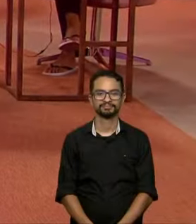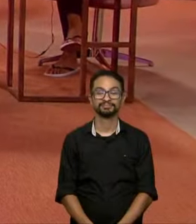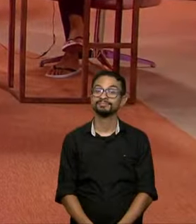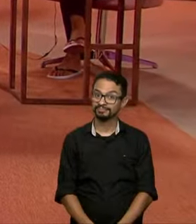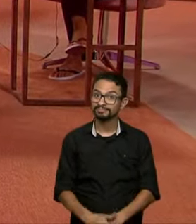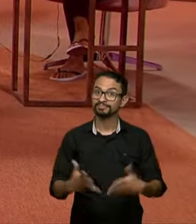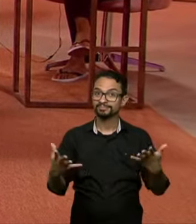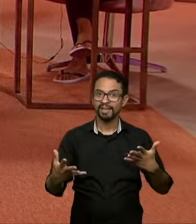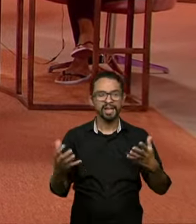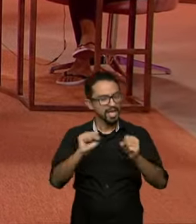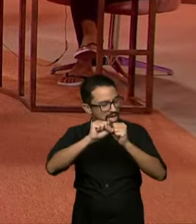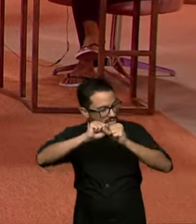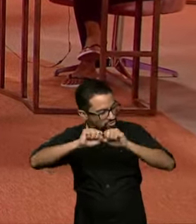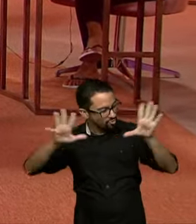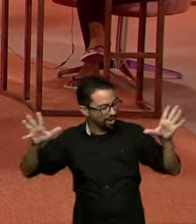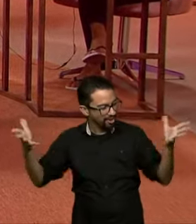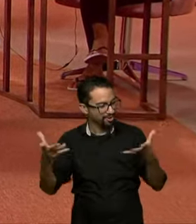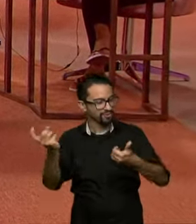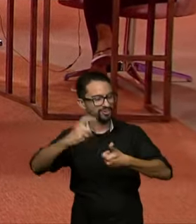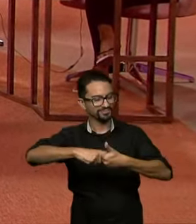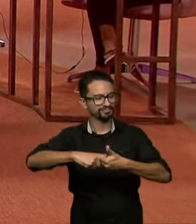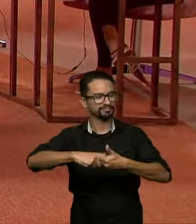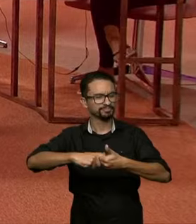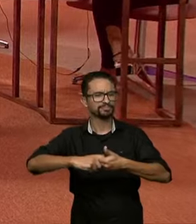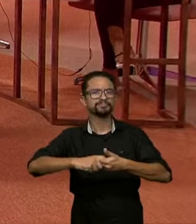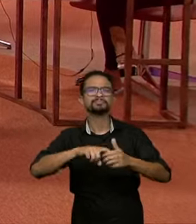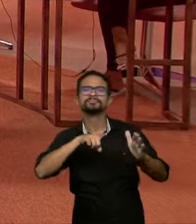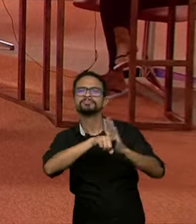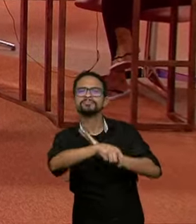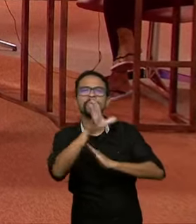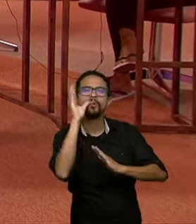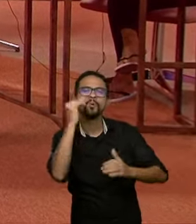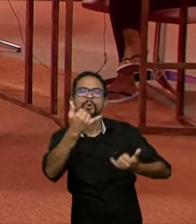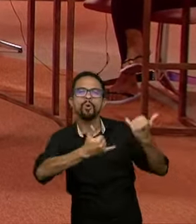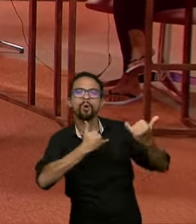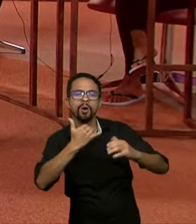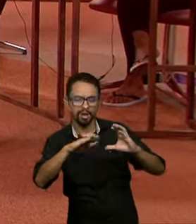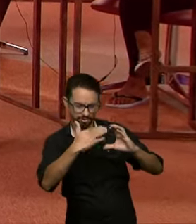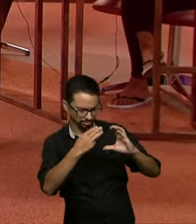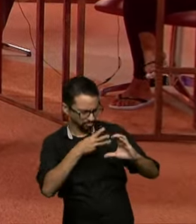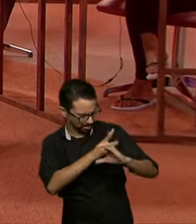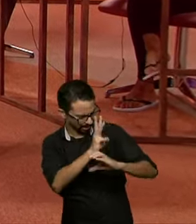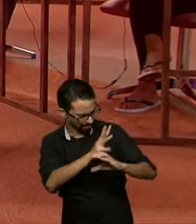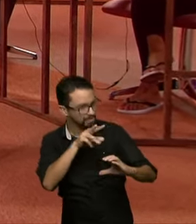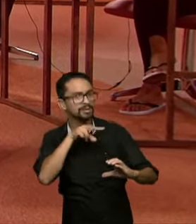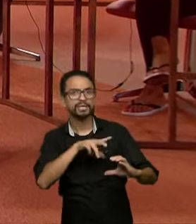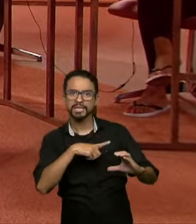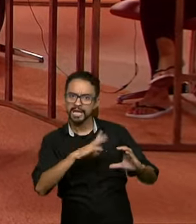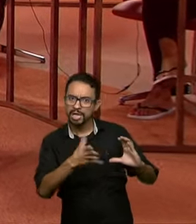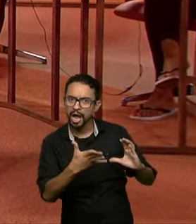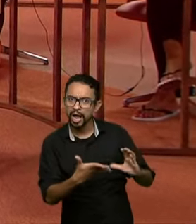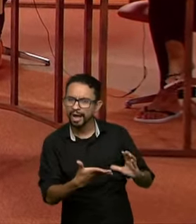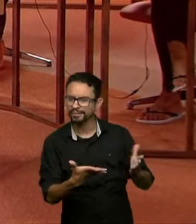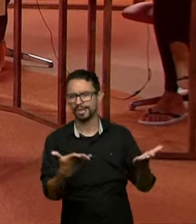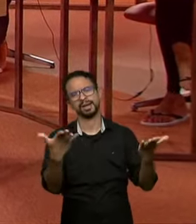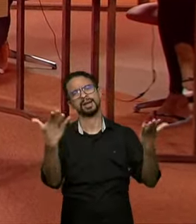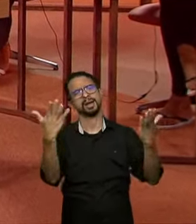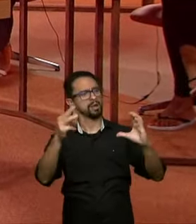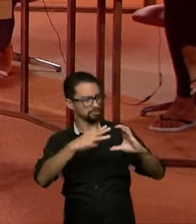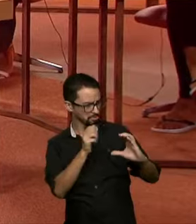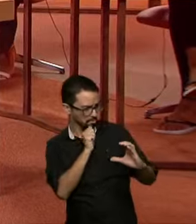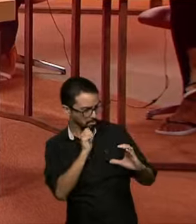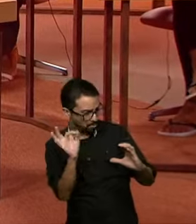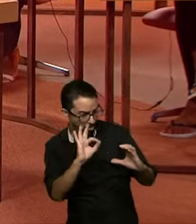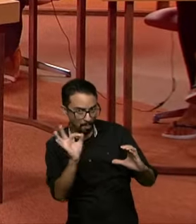E o Ciencessura tá de volta. Agora me conta, você já mandou a sua mensagem pra gente? Vai lá, gente. Usa a